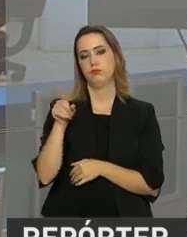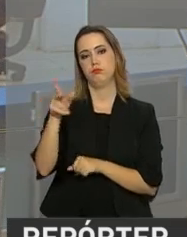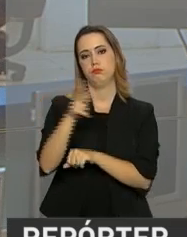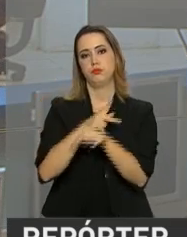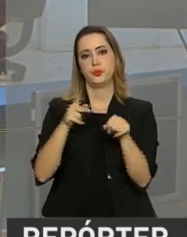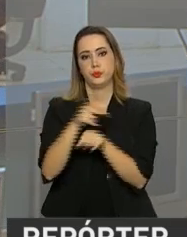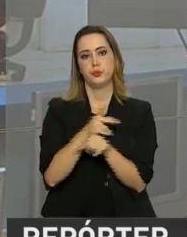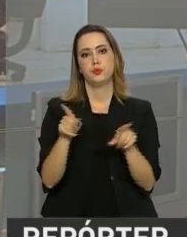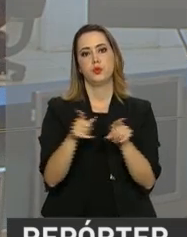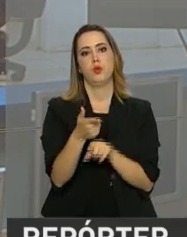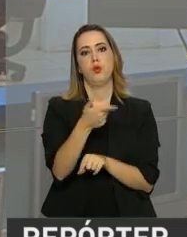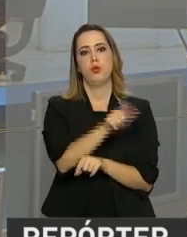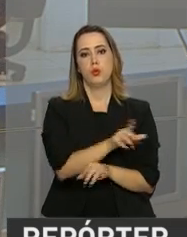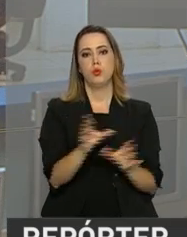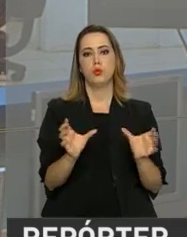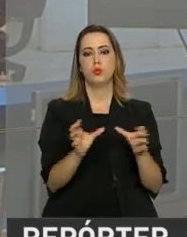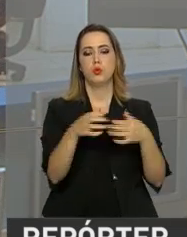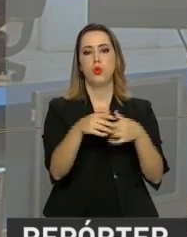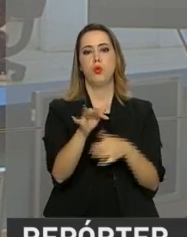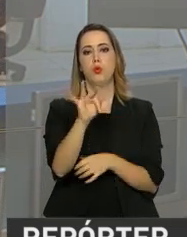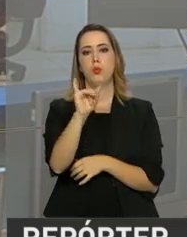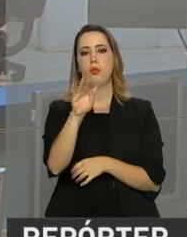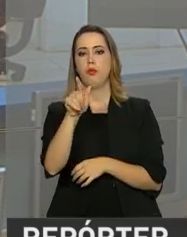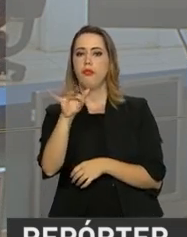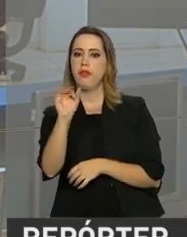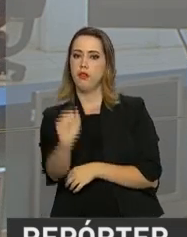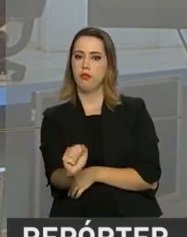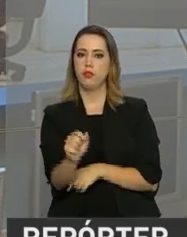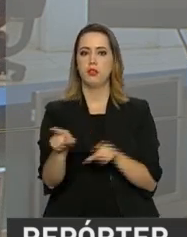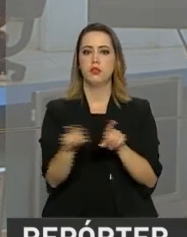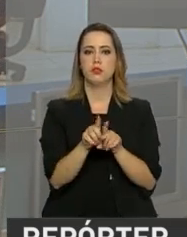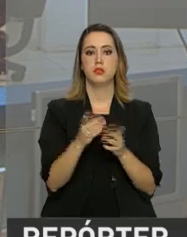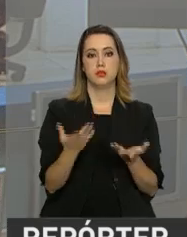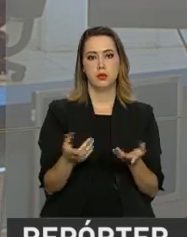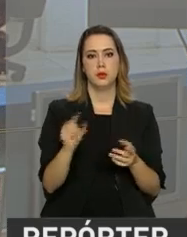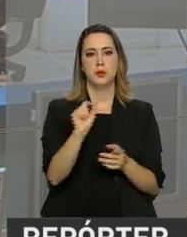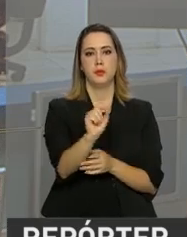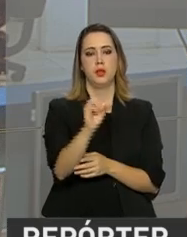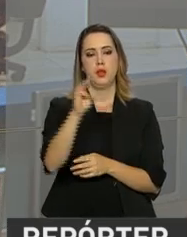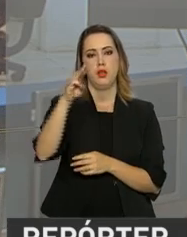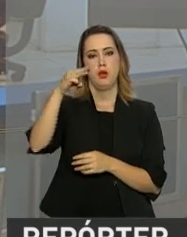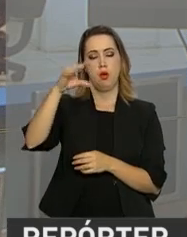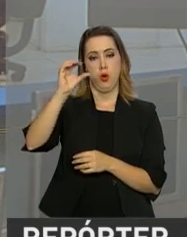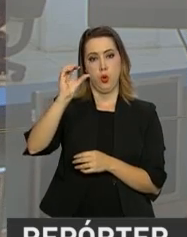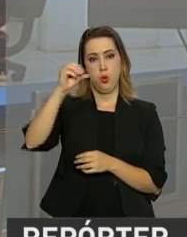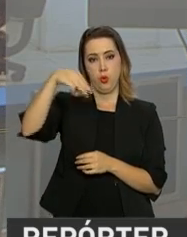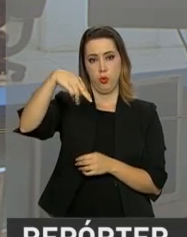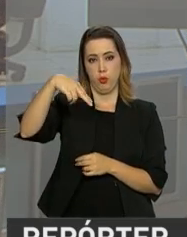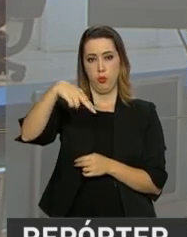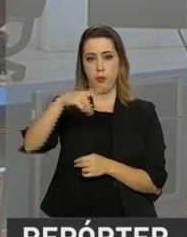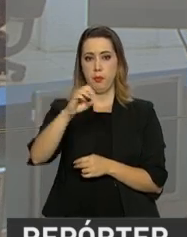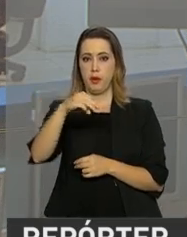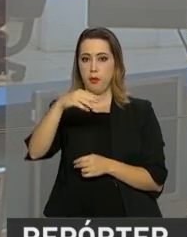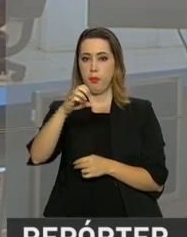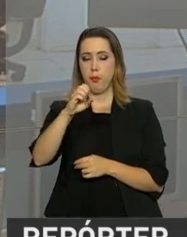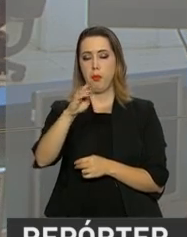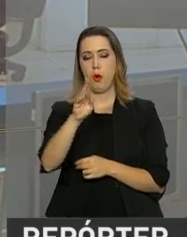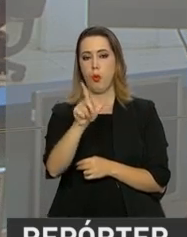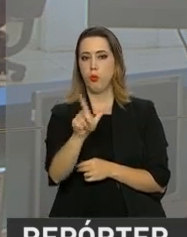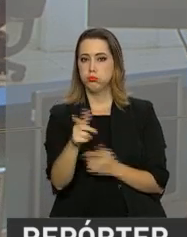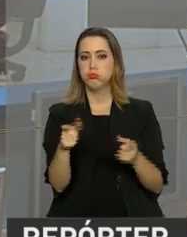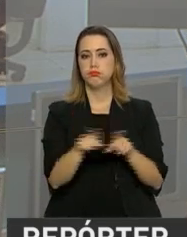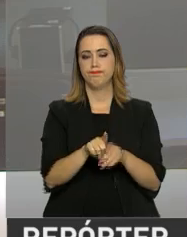outras entidades como a Federação Internacional de a FIFA e a Confederação sul-americana de futebol a comebol também lamentaram